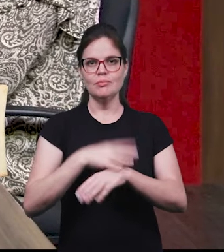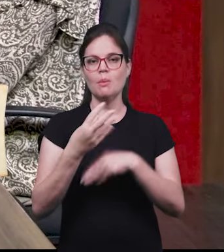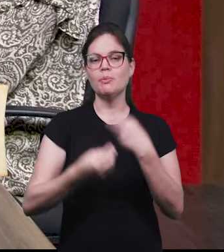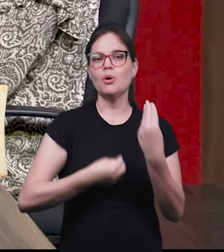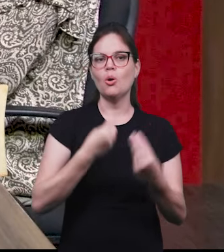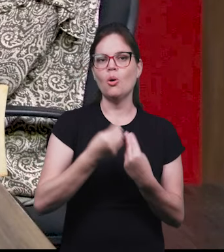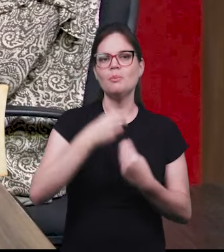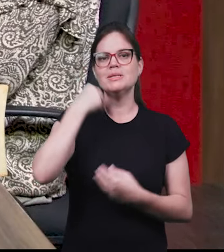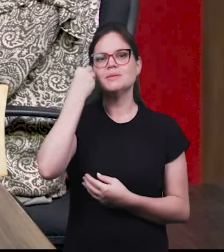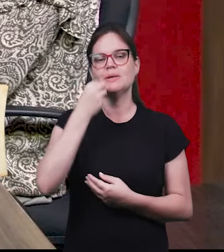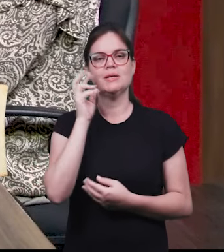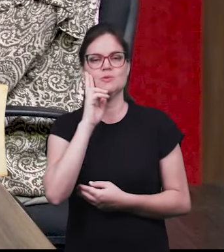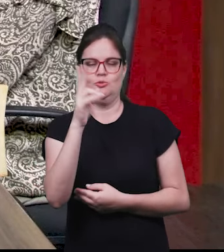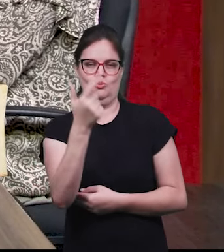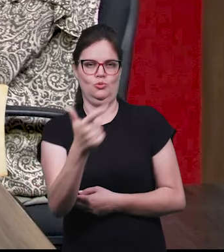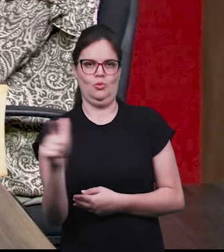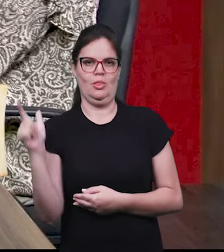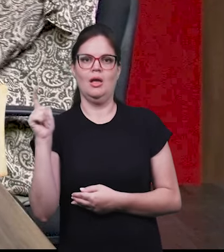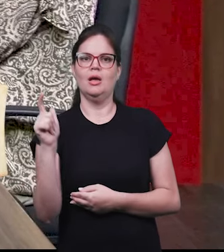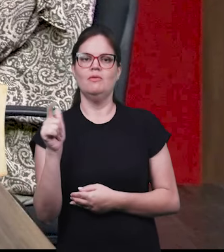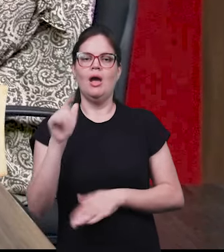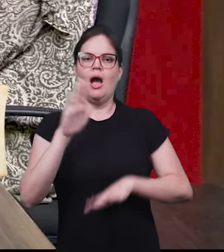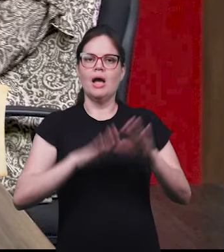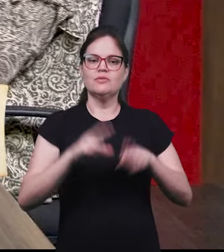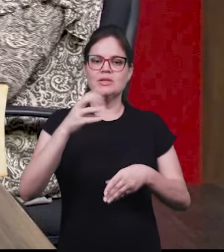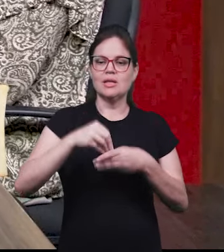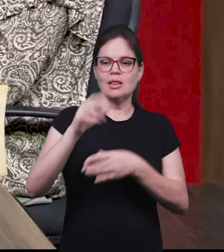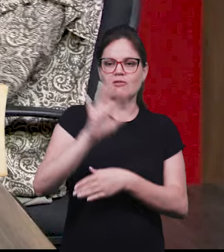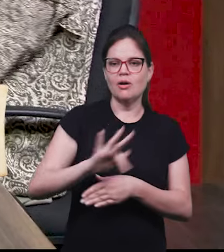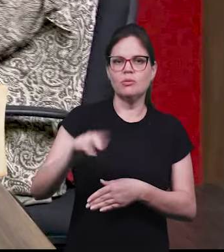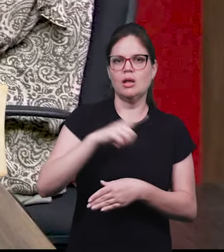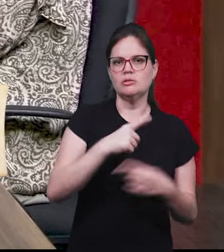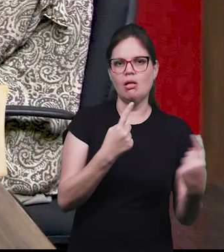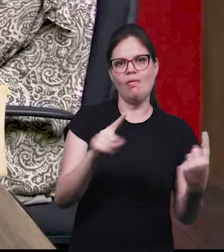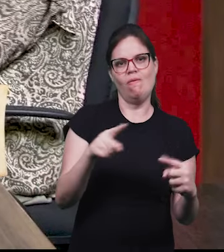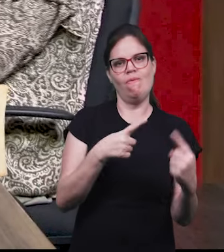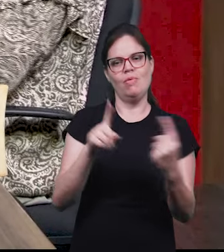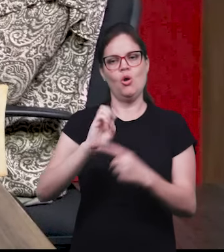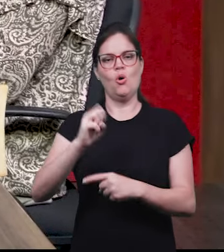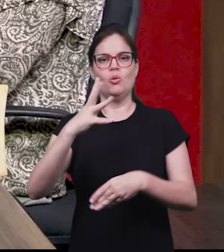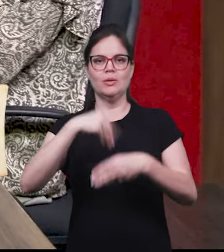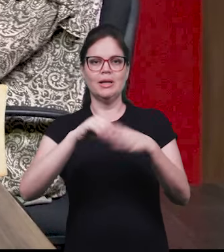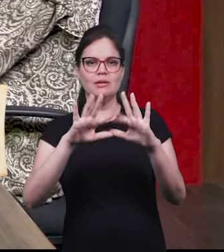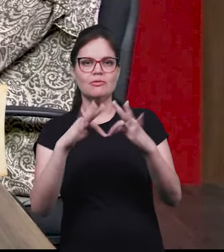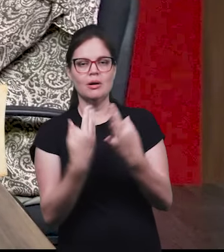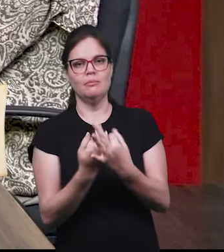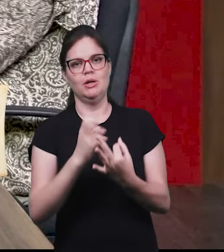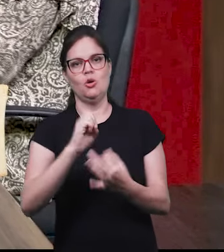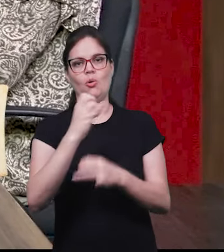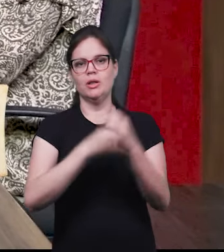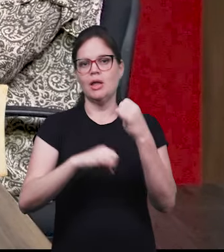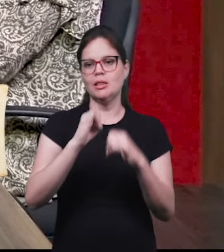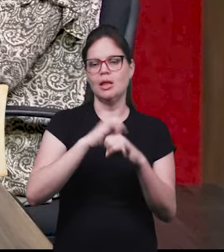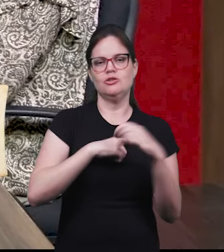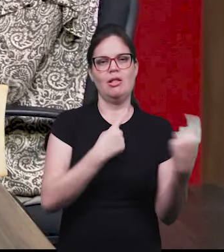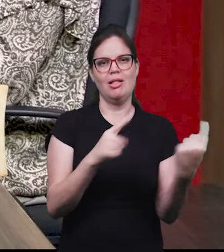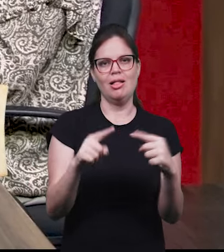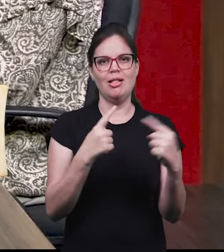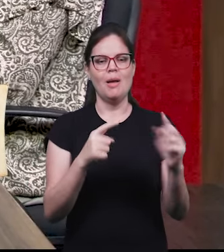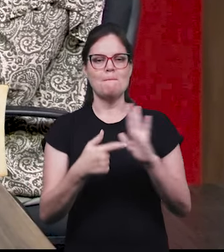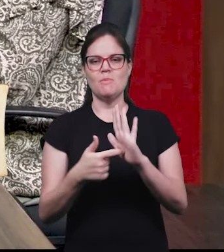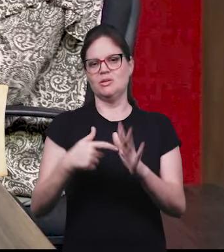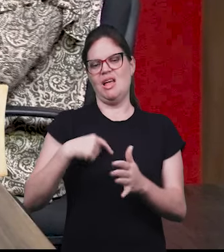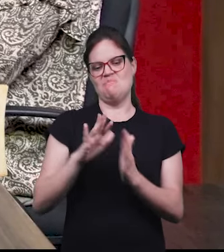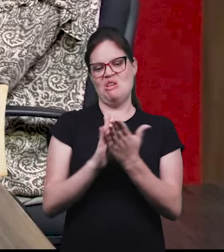de ter tido as suas experiências e é confrontado na faculdade, é confrontado em casa, é confrontado na internet, que a Bíblia